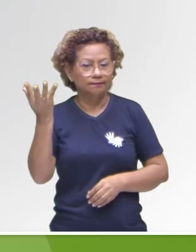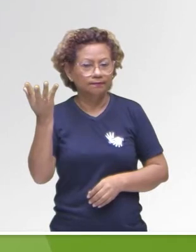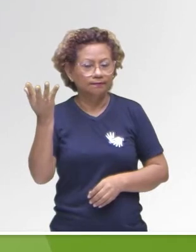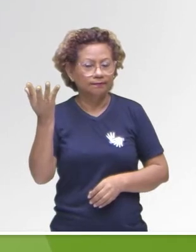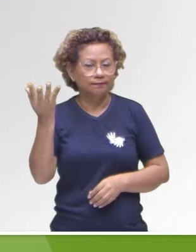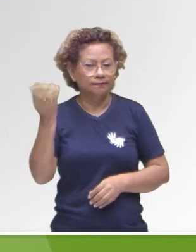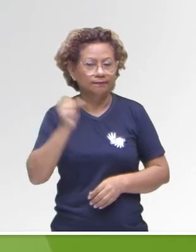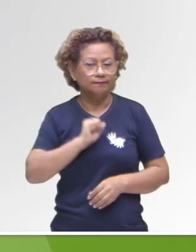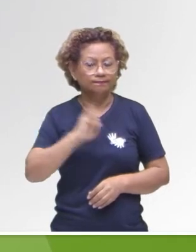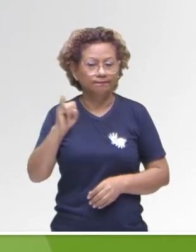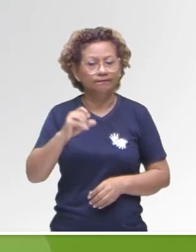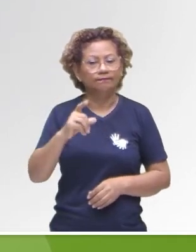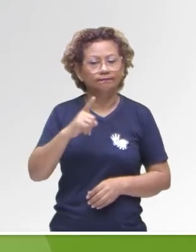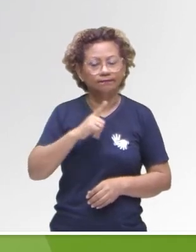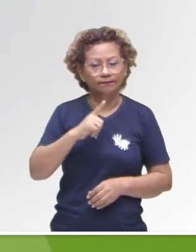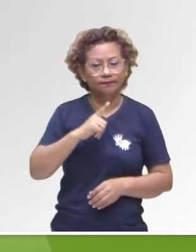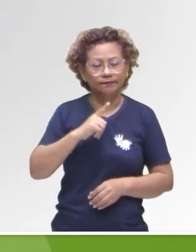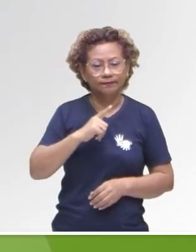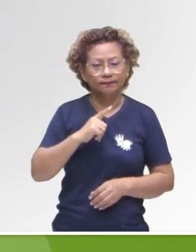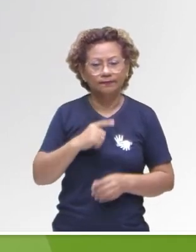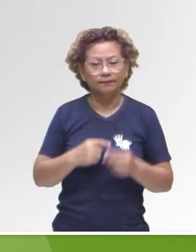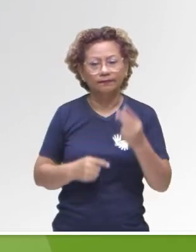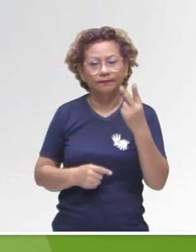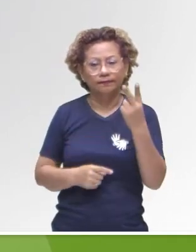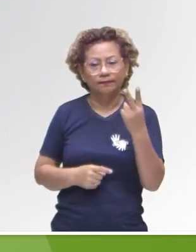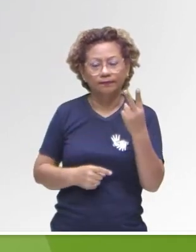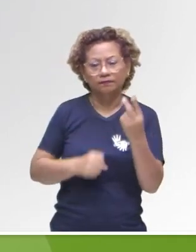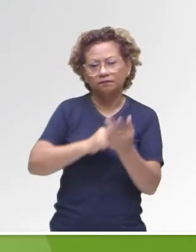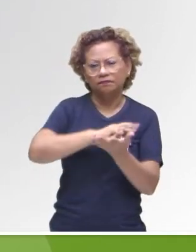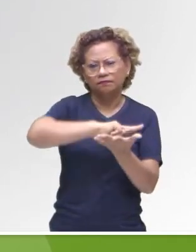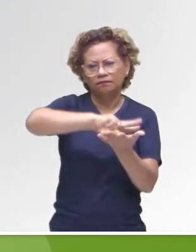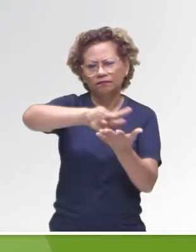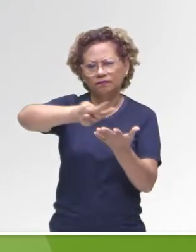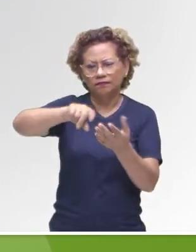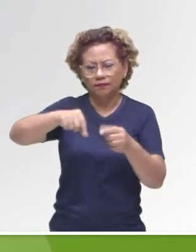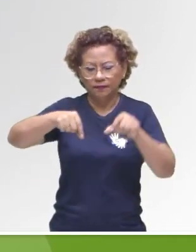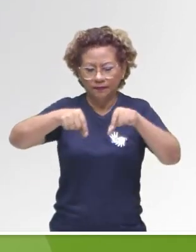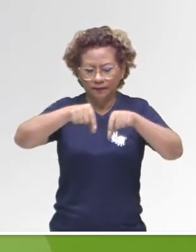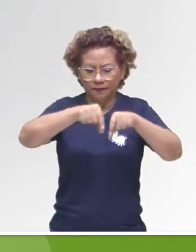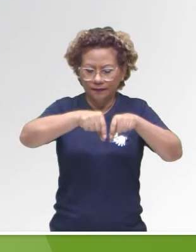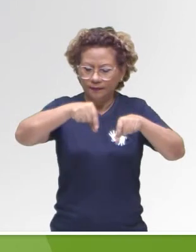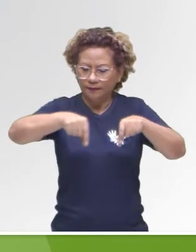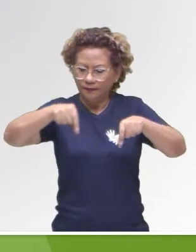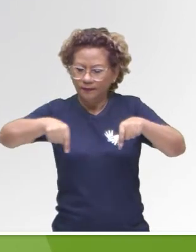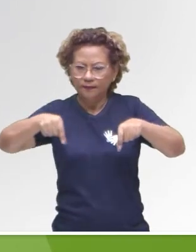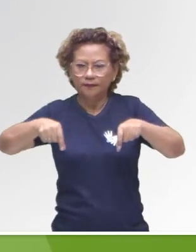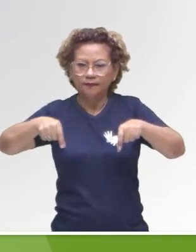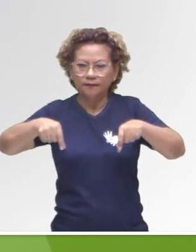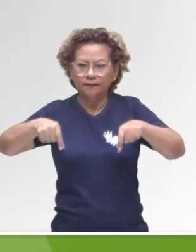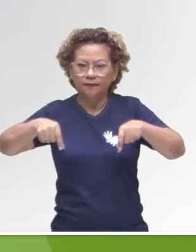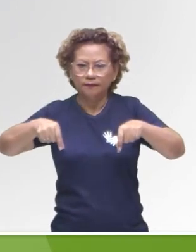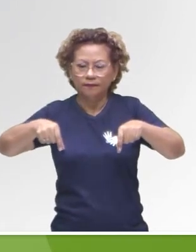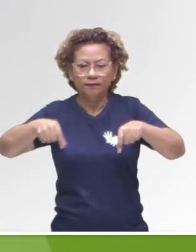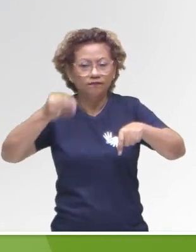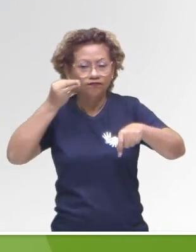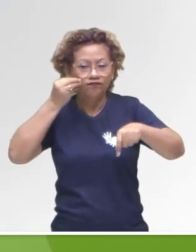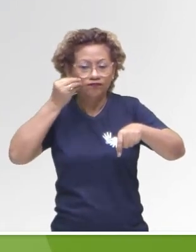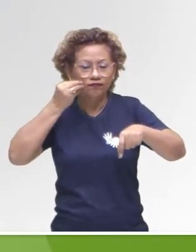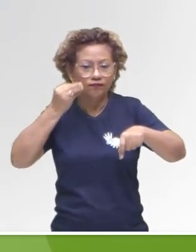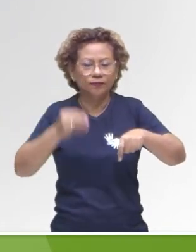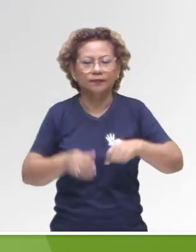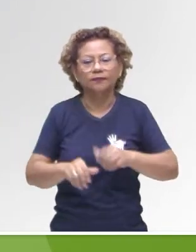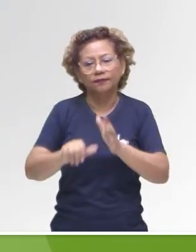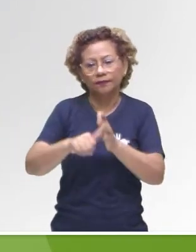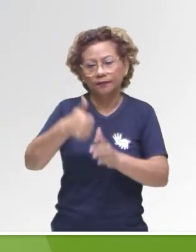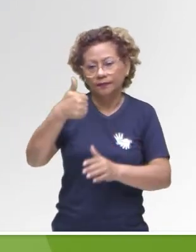tenho dois ou mais capacitores associados em série. Vamos começar aqui com a